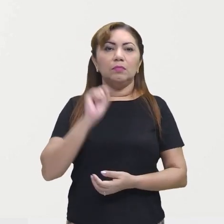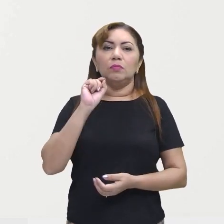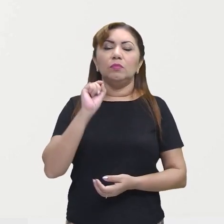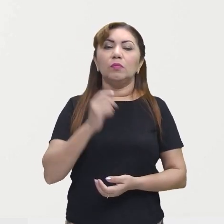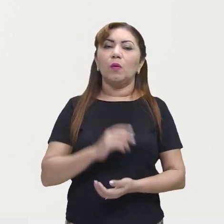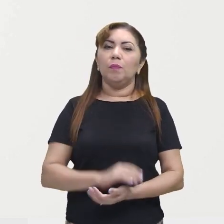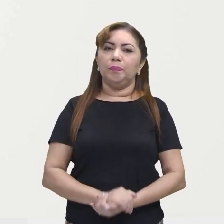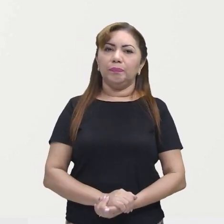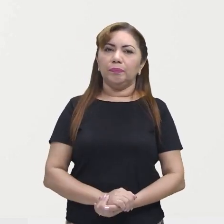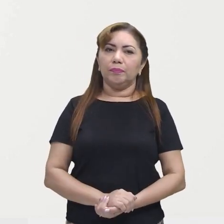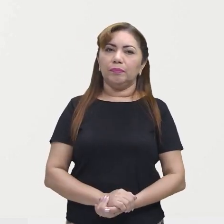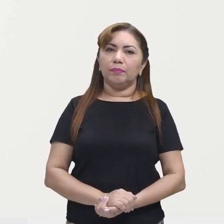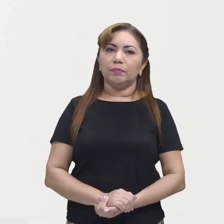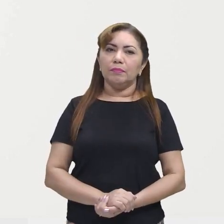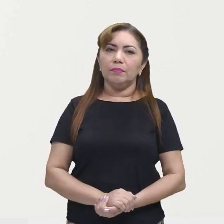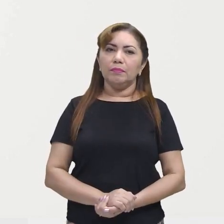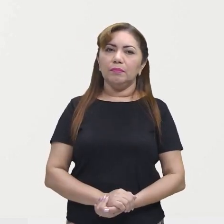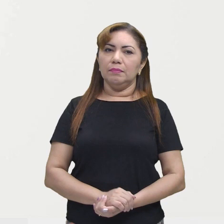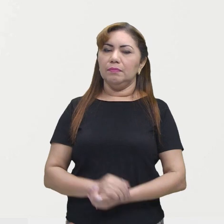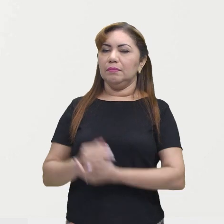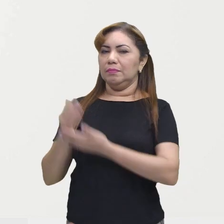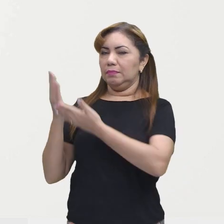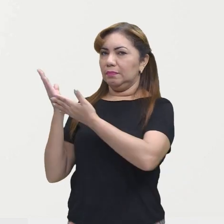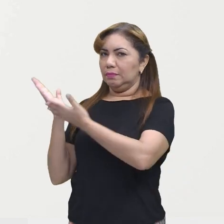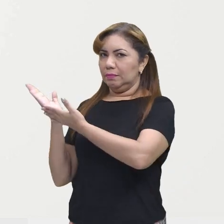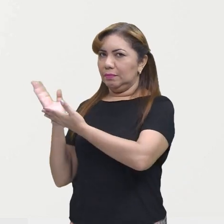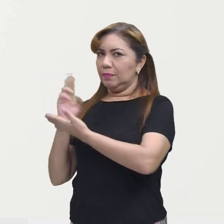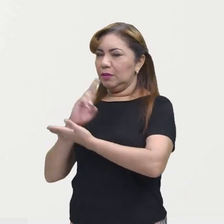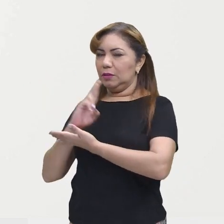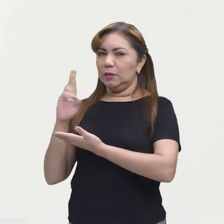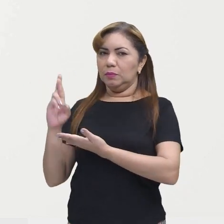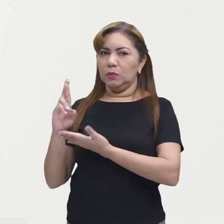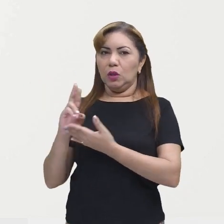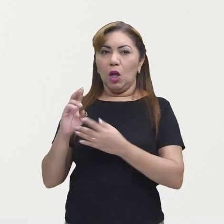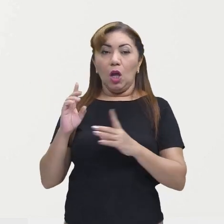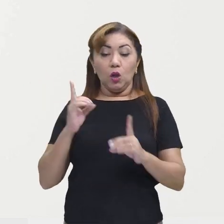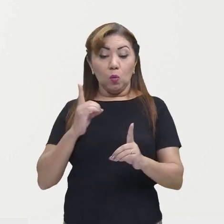Muito bem, vamos ver. É o encontro dos